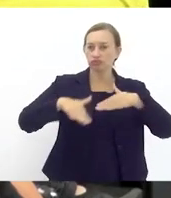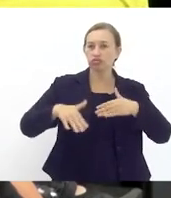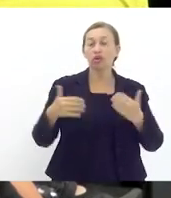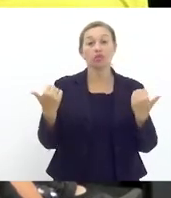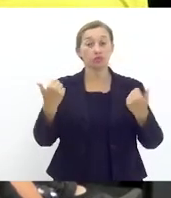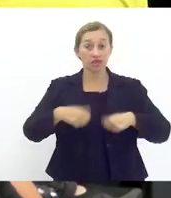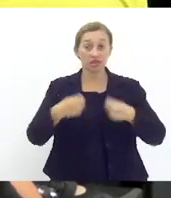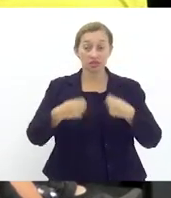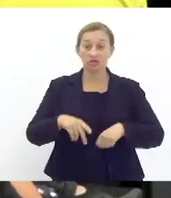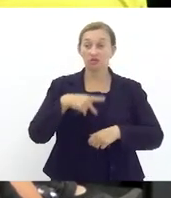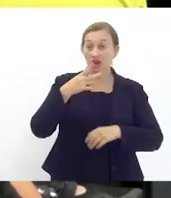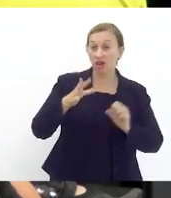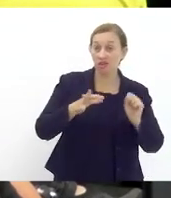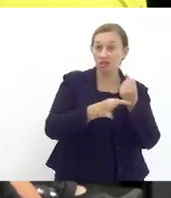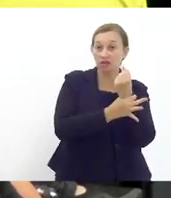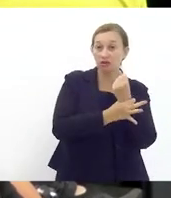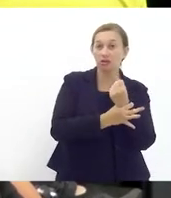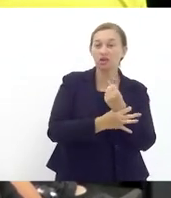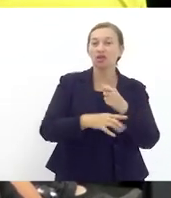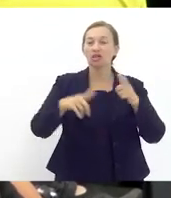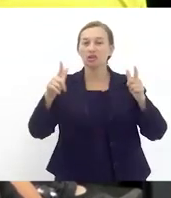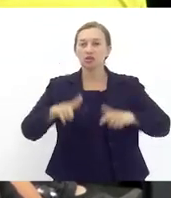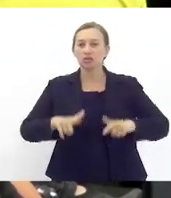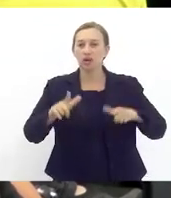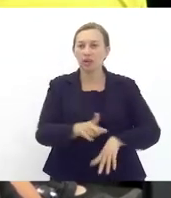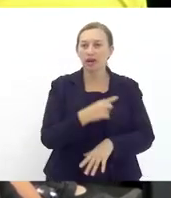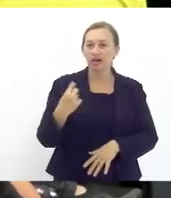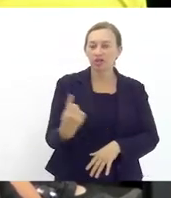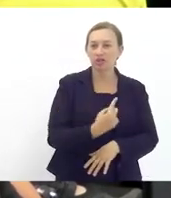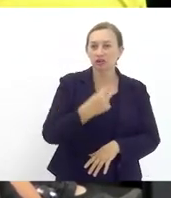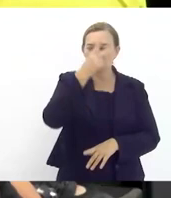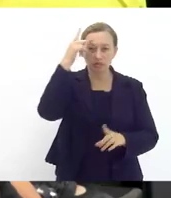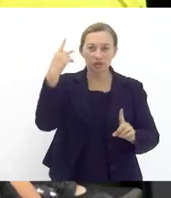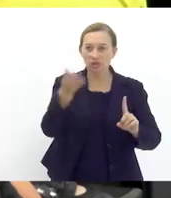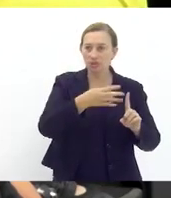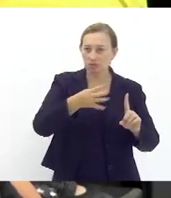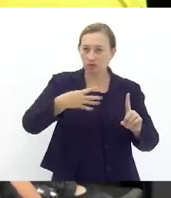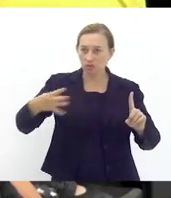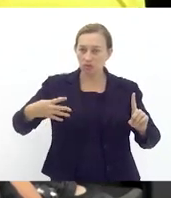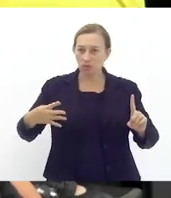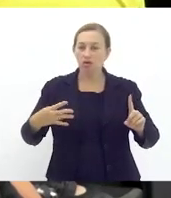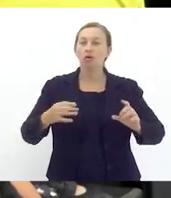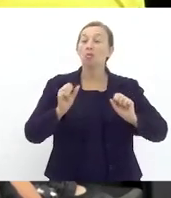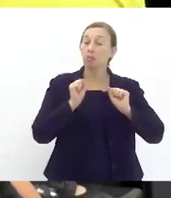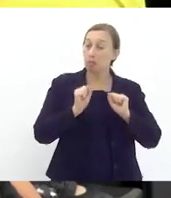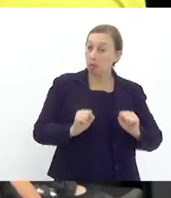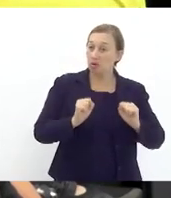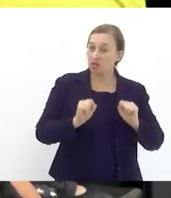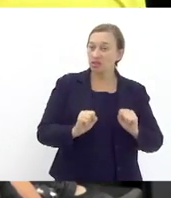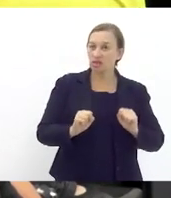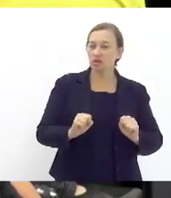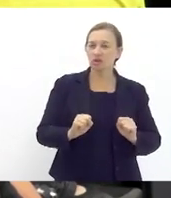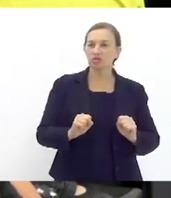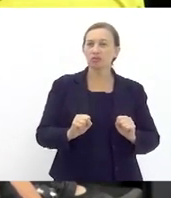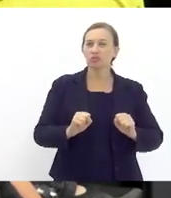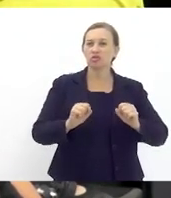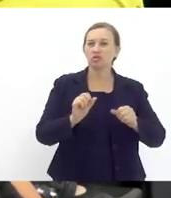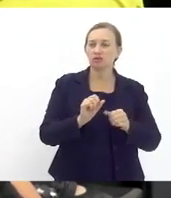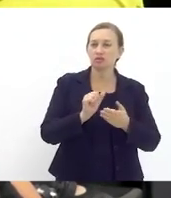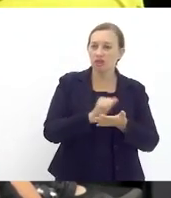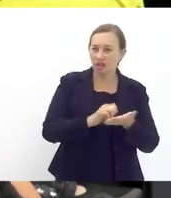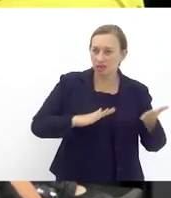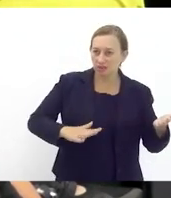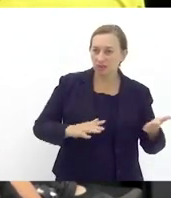legitimar e assegurar esse espaço para que nós pessoas lgbtqia+ possamos realizar nossas atividades